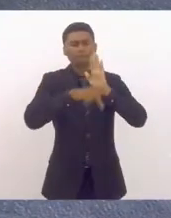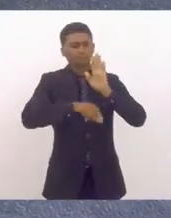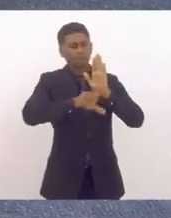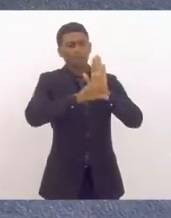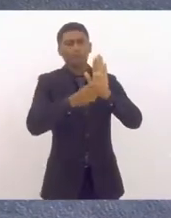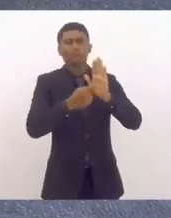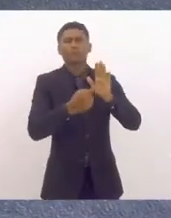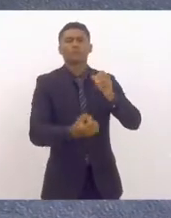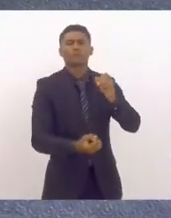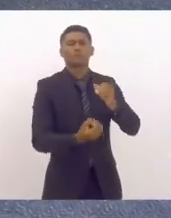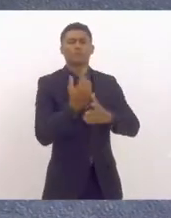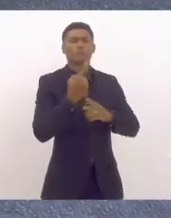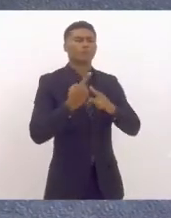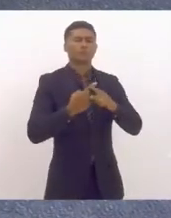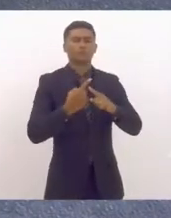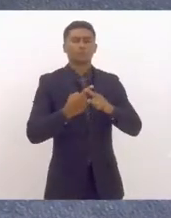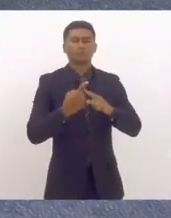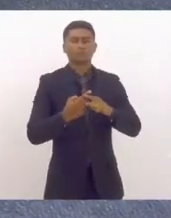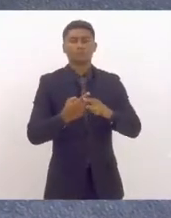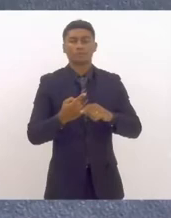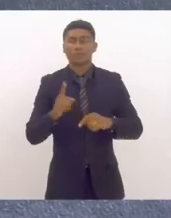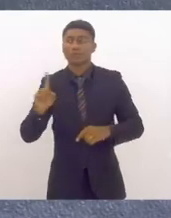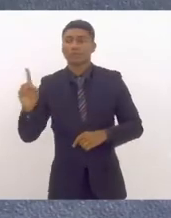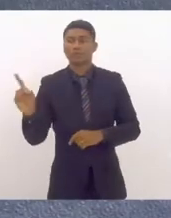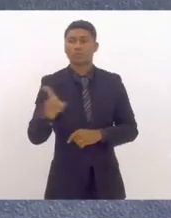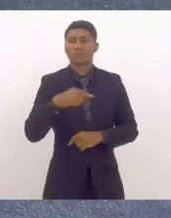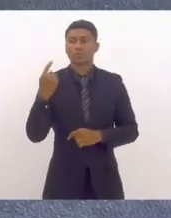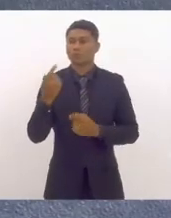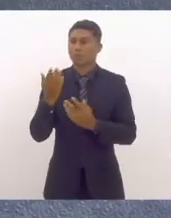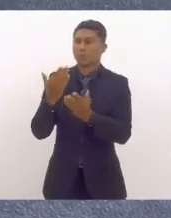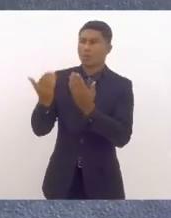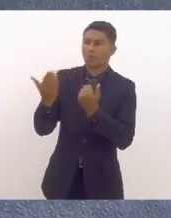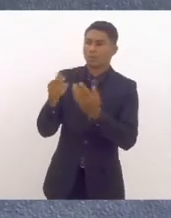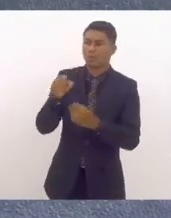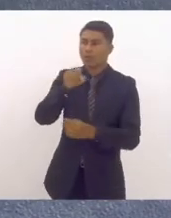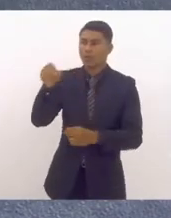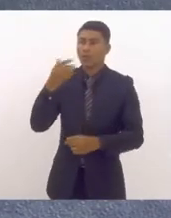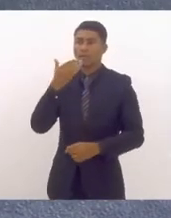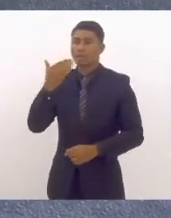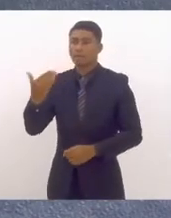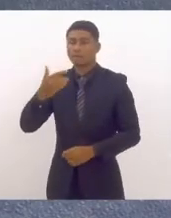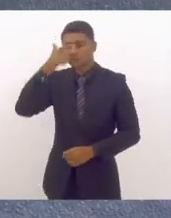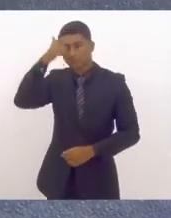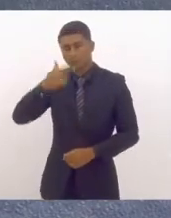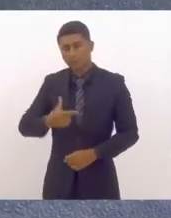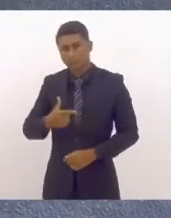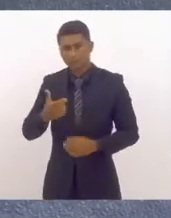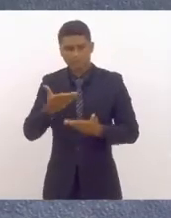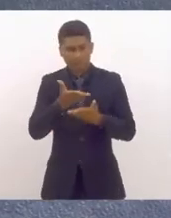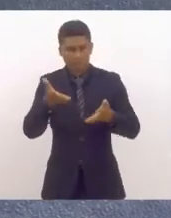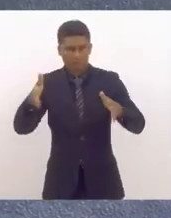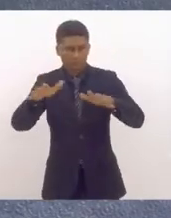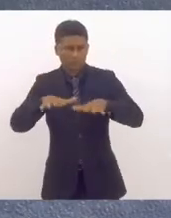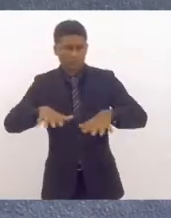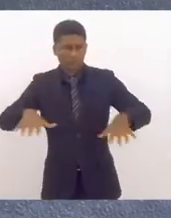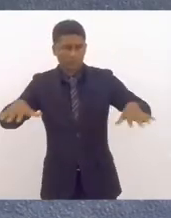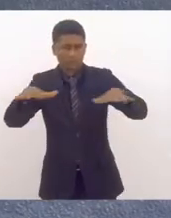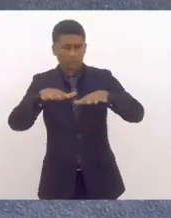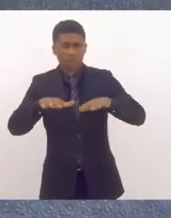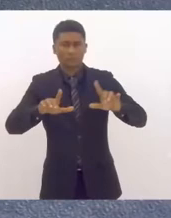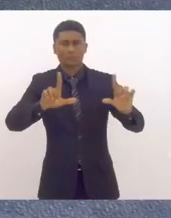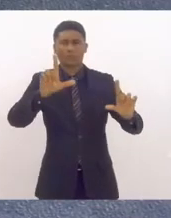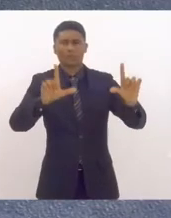uma conversa que nós tivemos e de um pedido que elas fizeram. Todos acompanharam aí pelas redes de